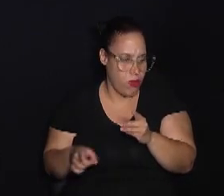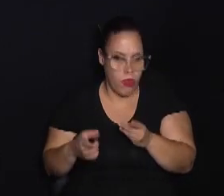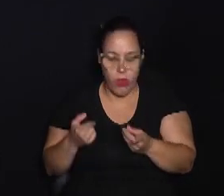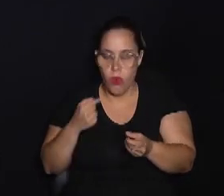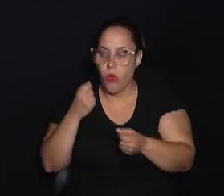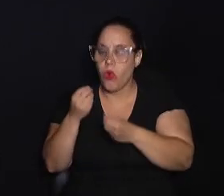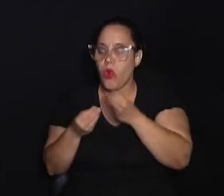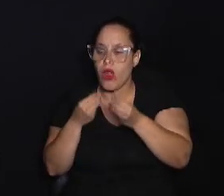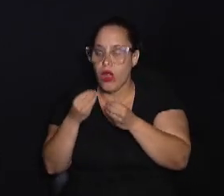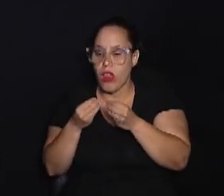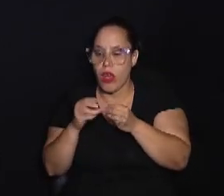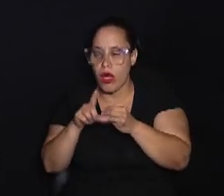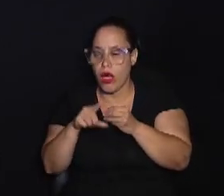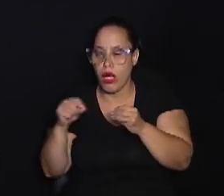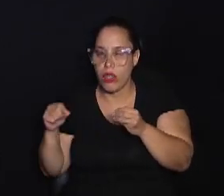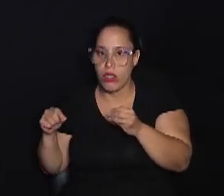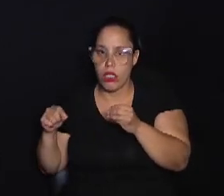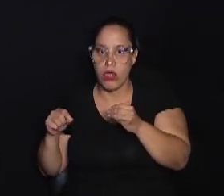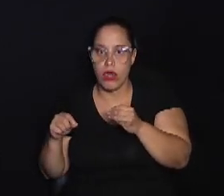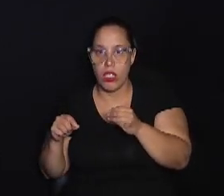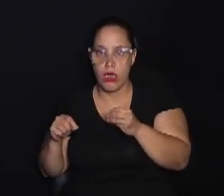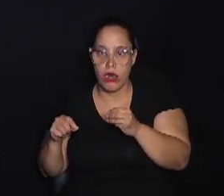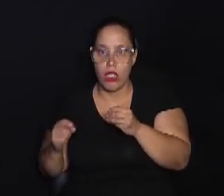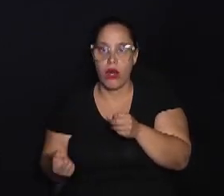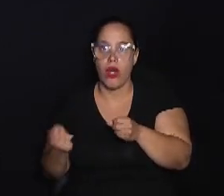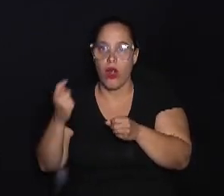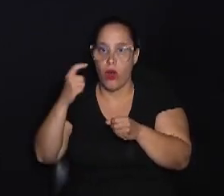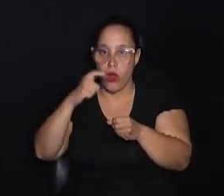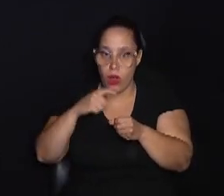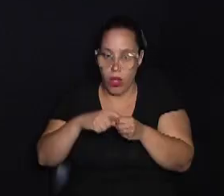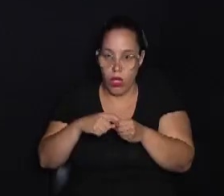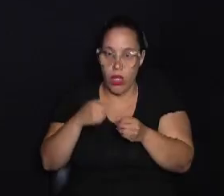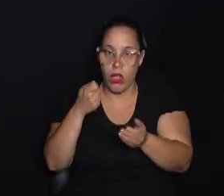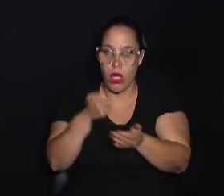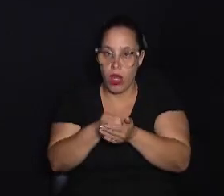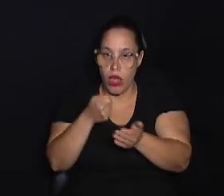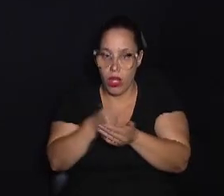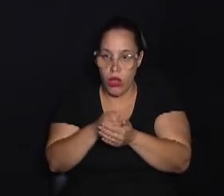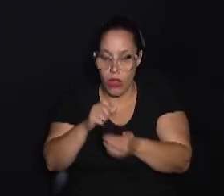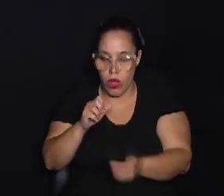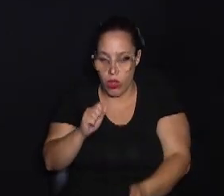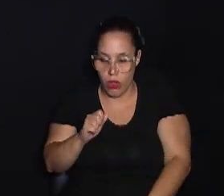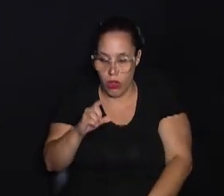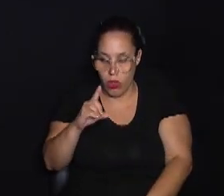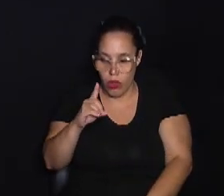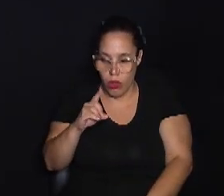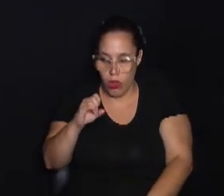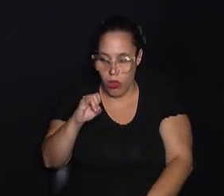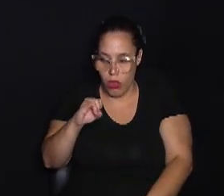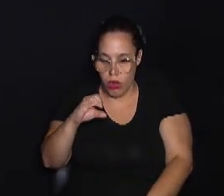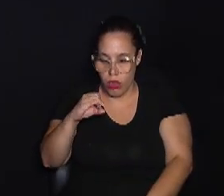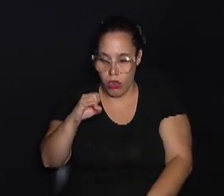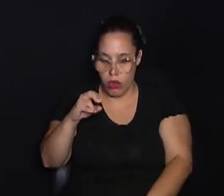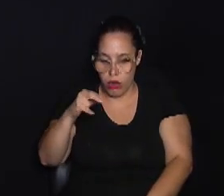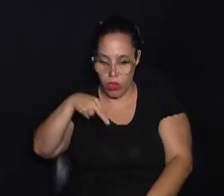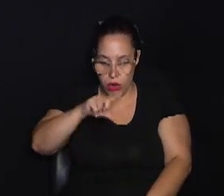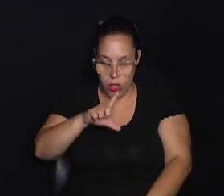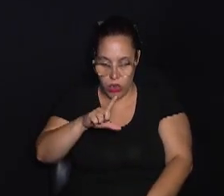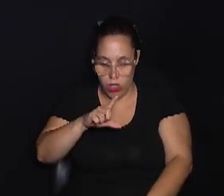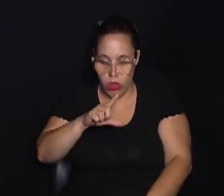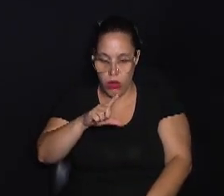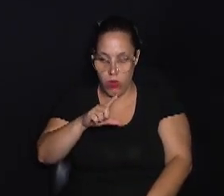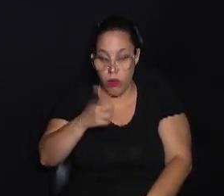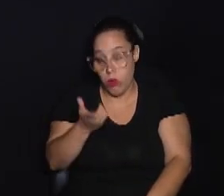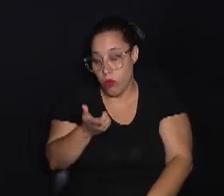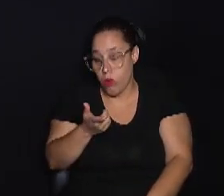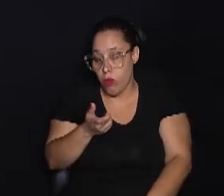lei? A retirada disso, ou seja, para que volte ao pagamento do adicional. Porque voltando ao pagamento do adicional,